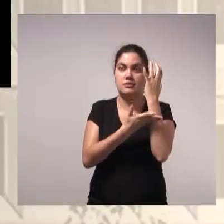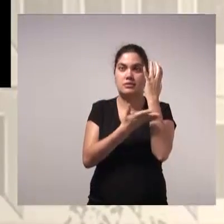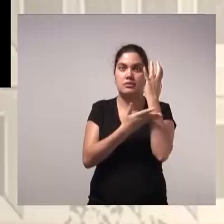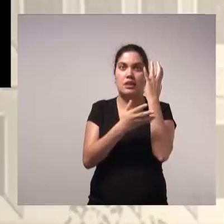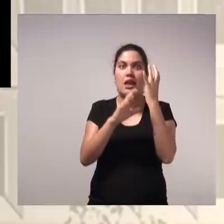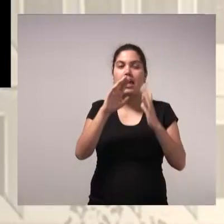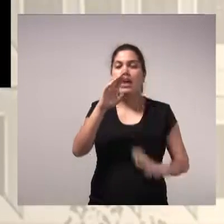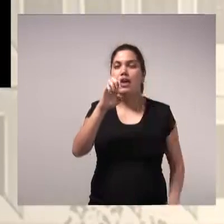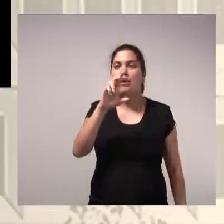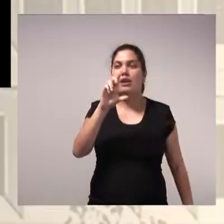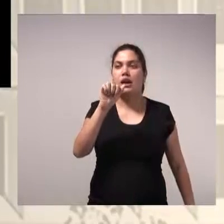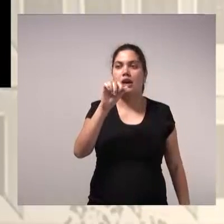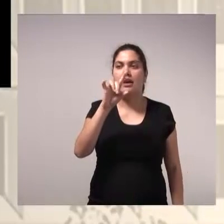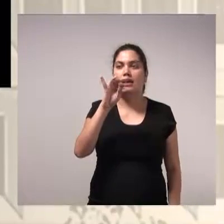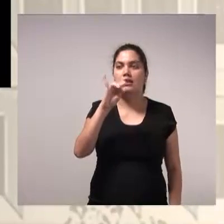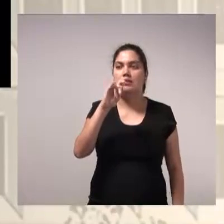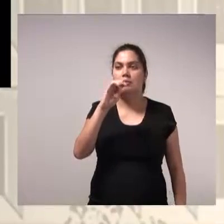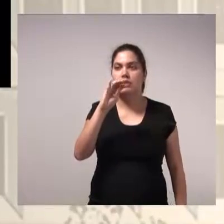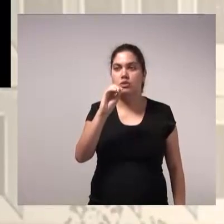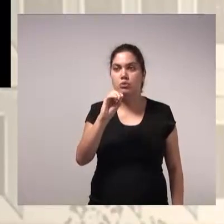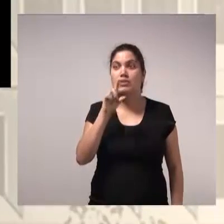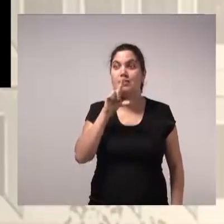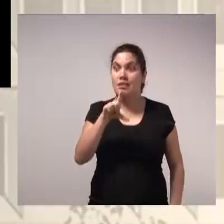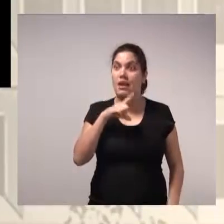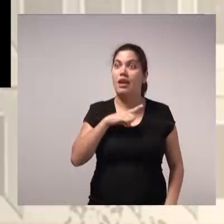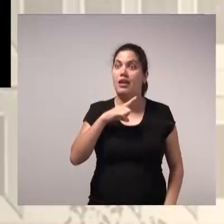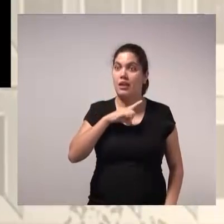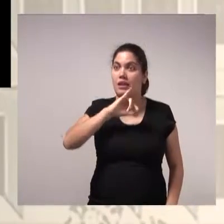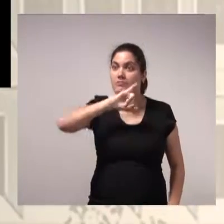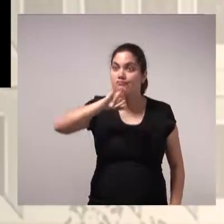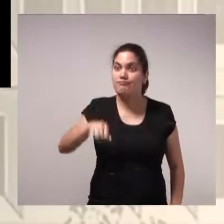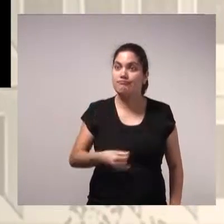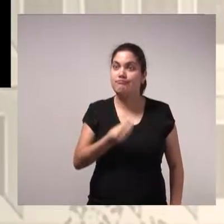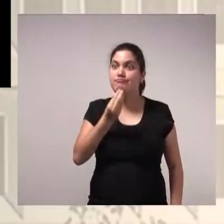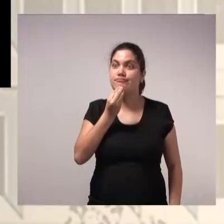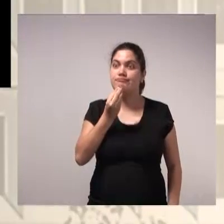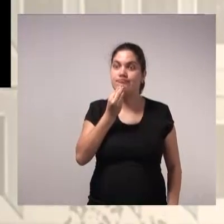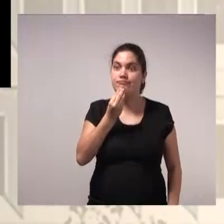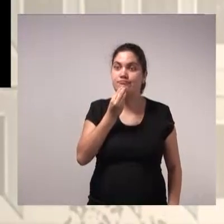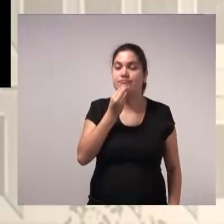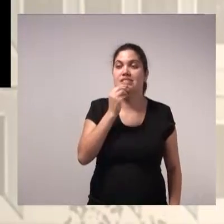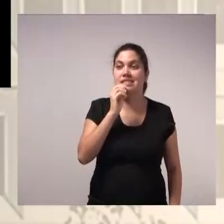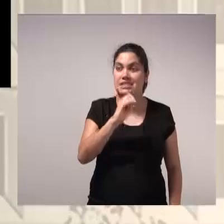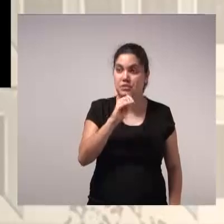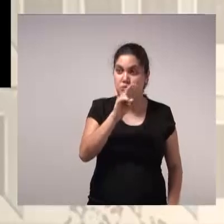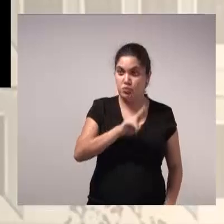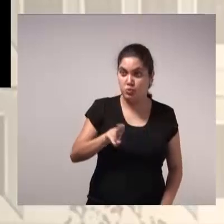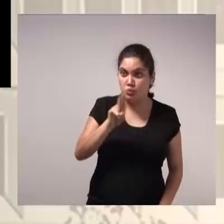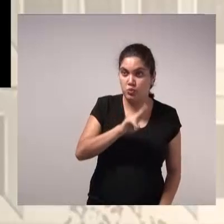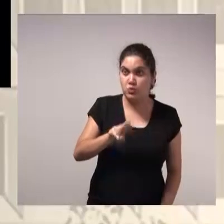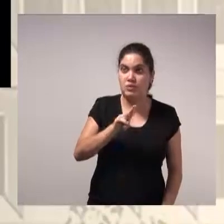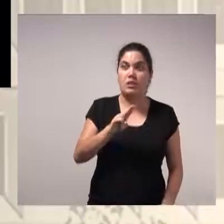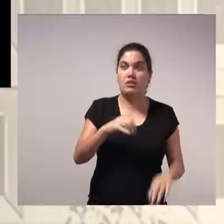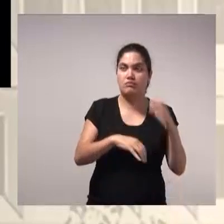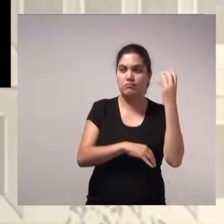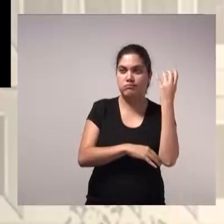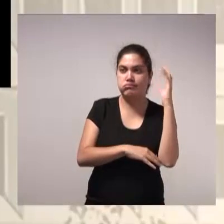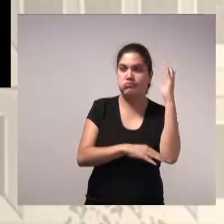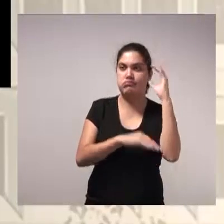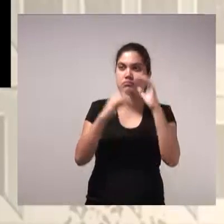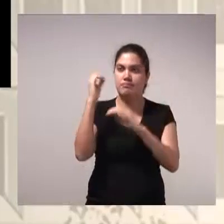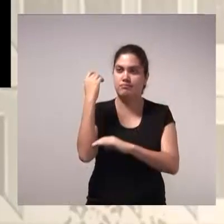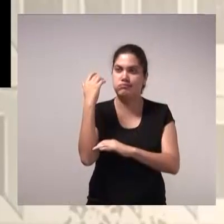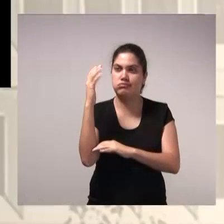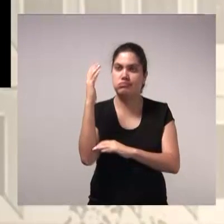eucalipto, né? A madeira tem uma grande vantagem quando ela é feita ou de reflorestamento ou de